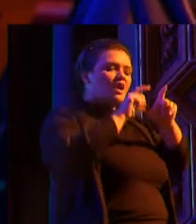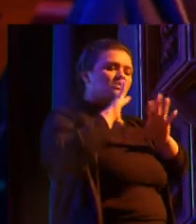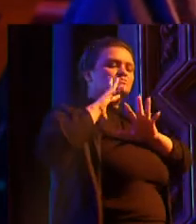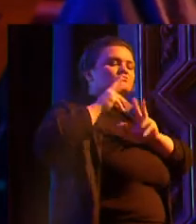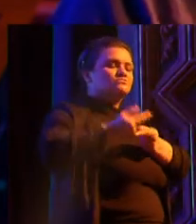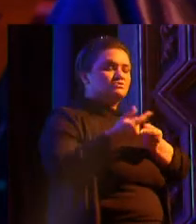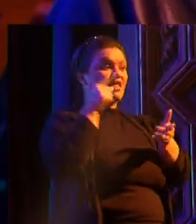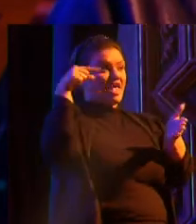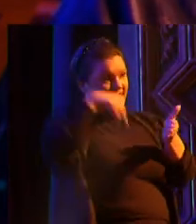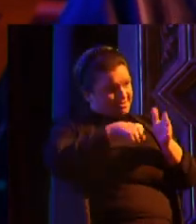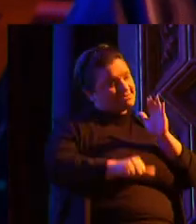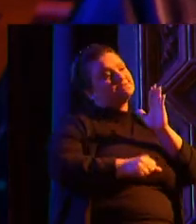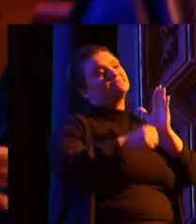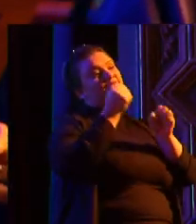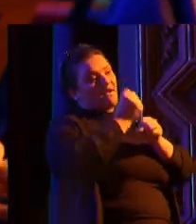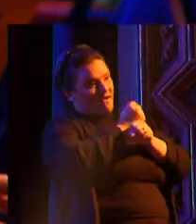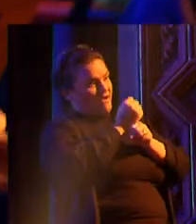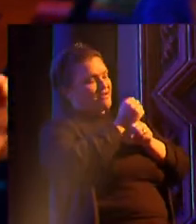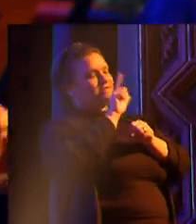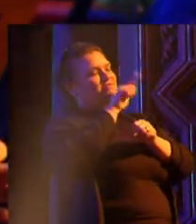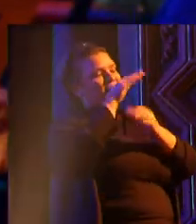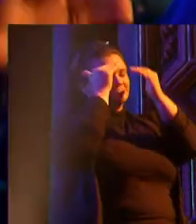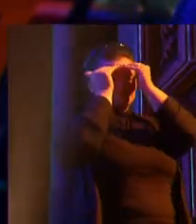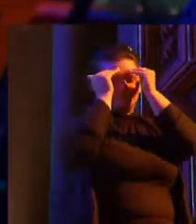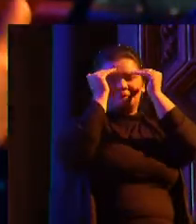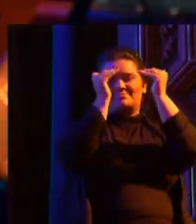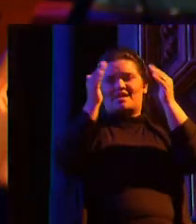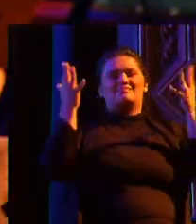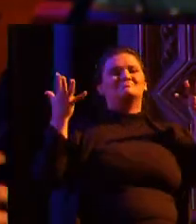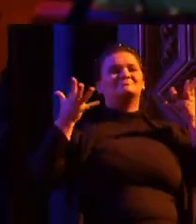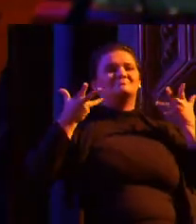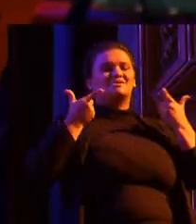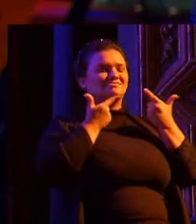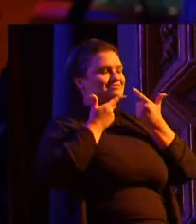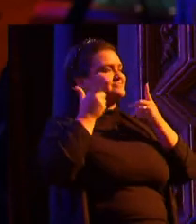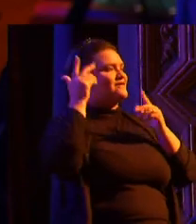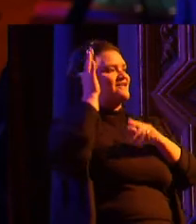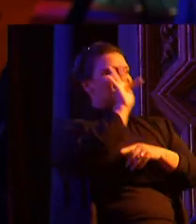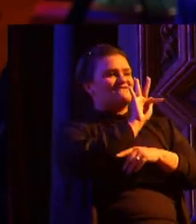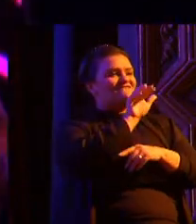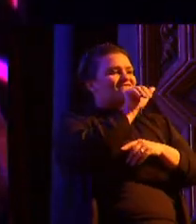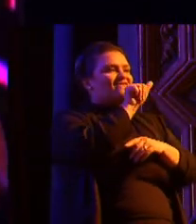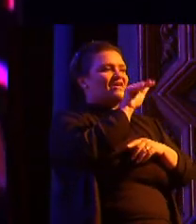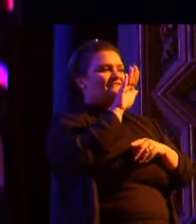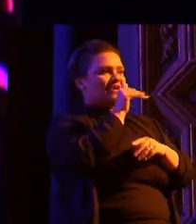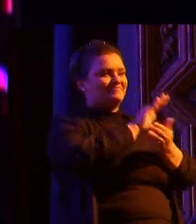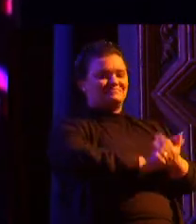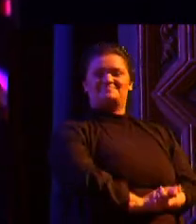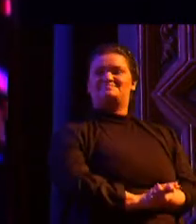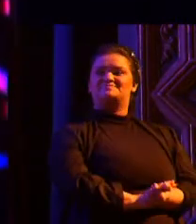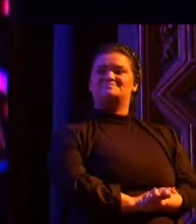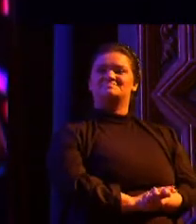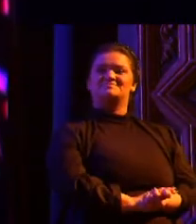o Prêmio Amazônia de Música tem a honra de homenagear a incrível Fafá de Belém.